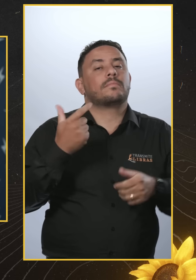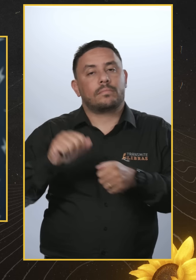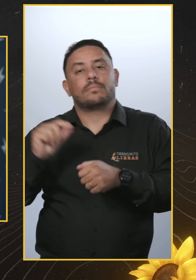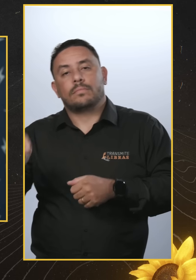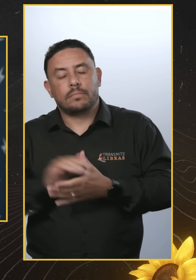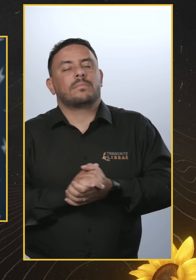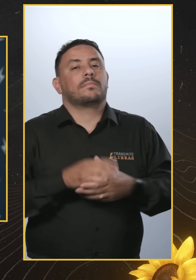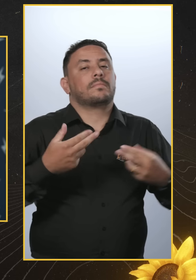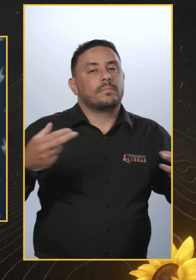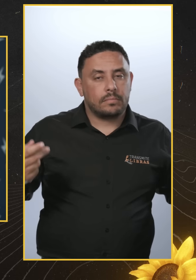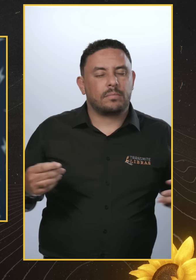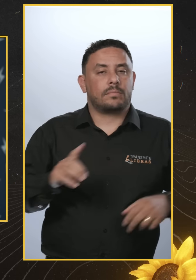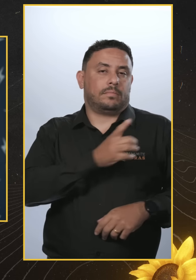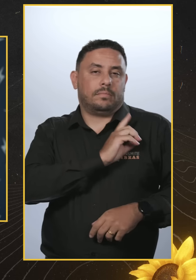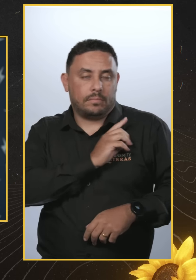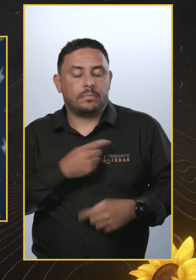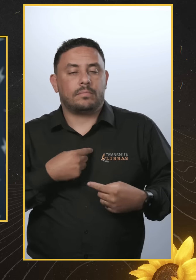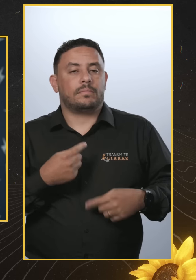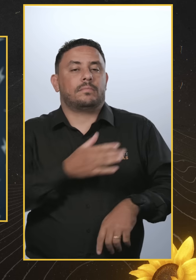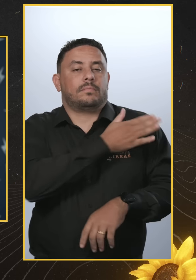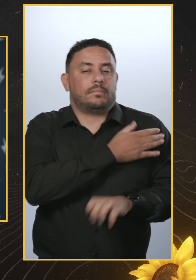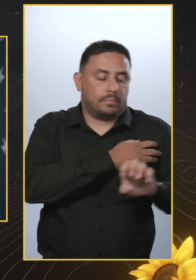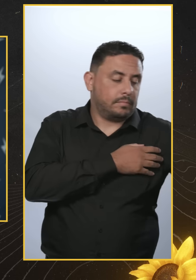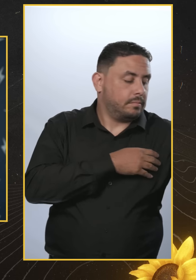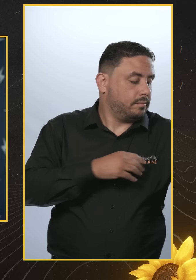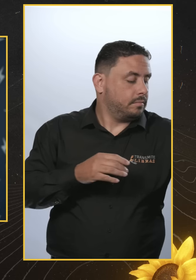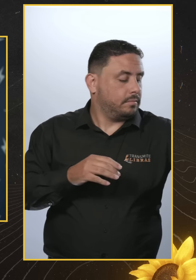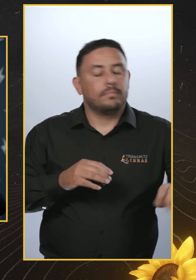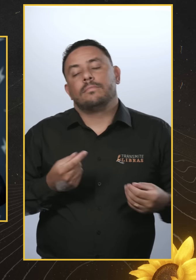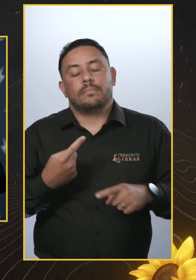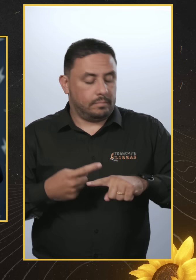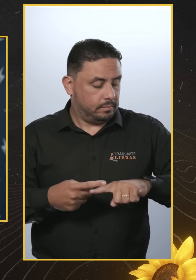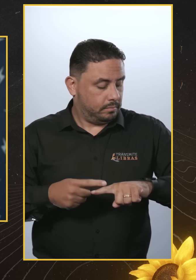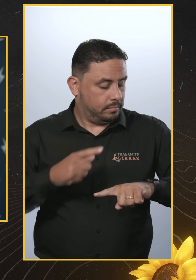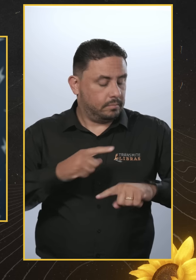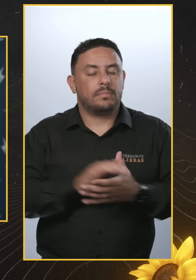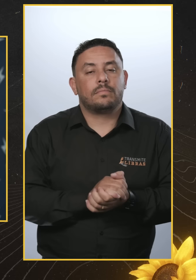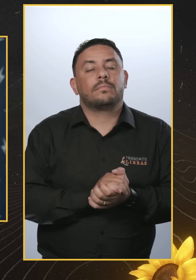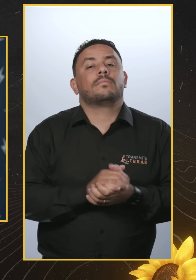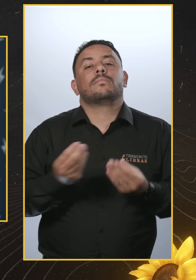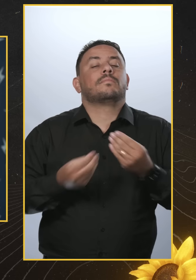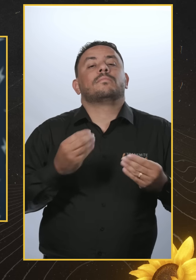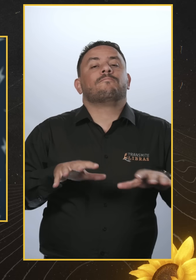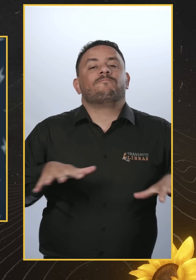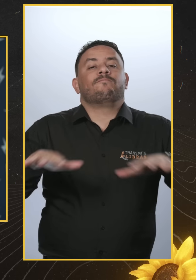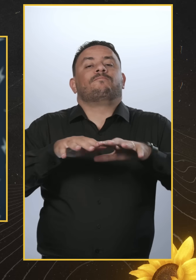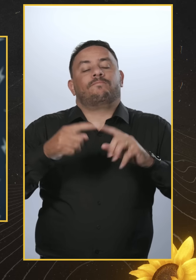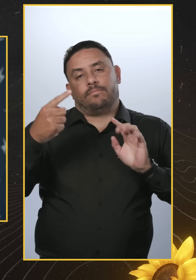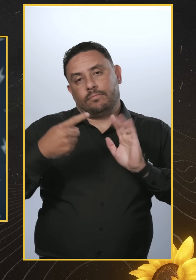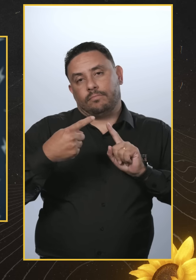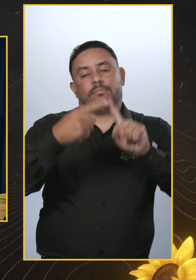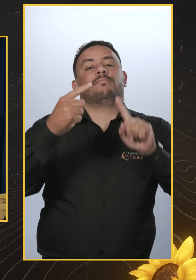fazendo aqui que que os caras delegado a esquerda odeia delegado crente esse povo porque eles querem monopolizar a política Esse é o objetivo final